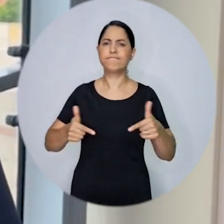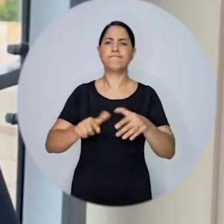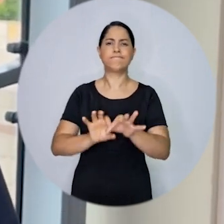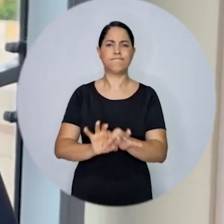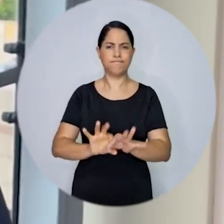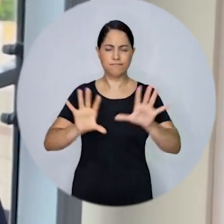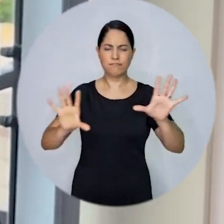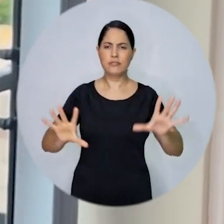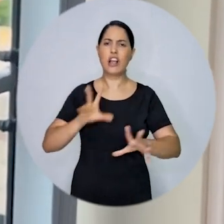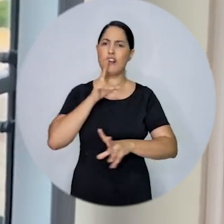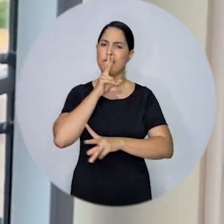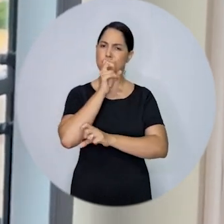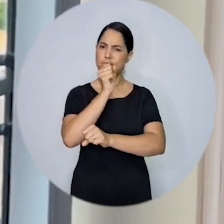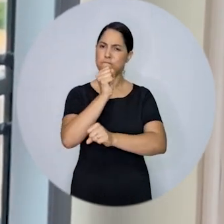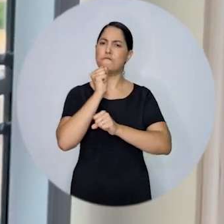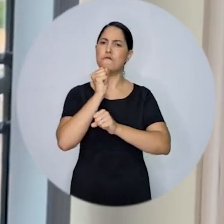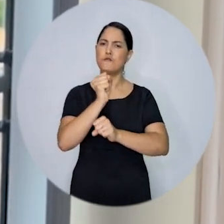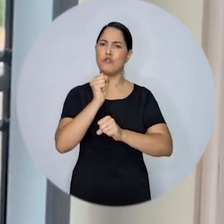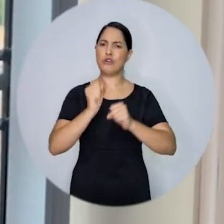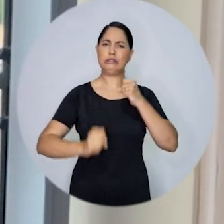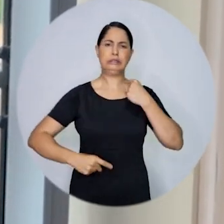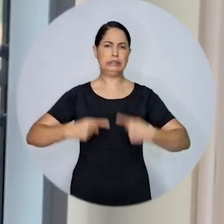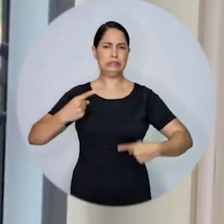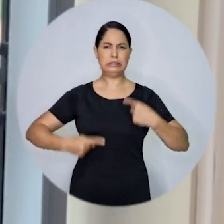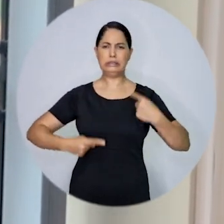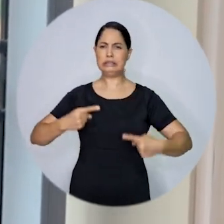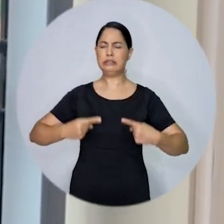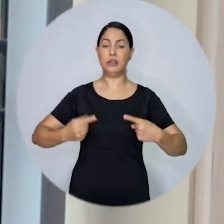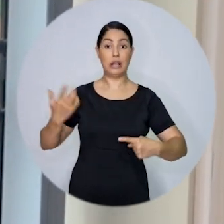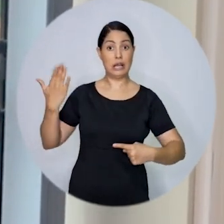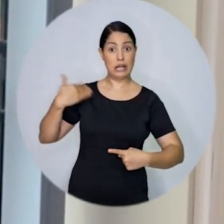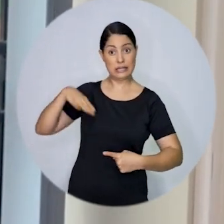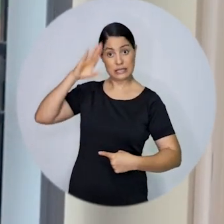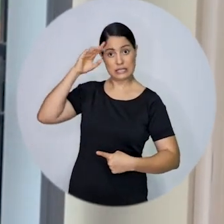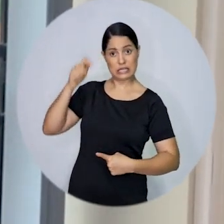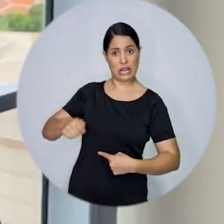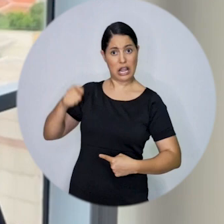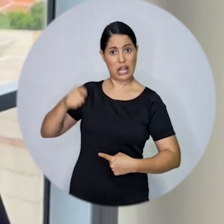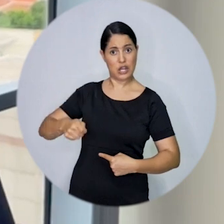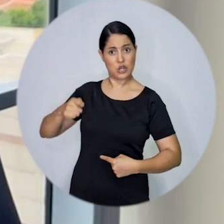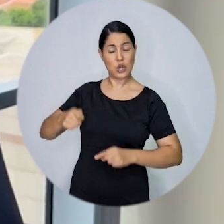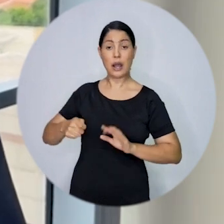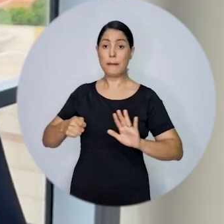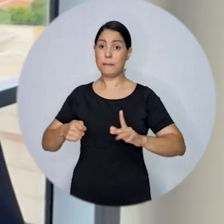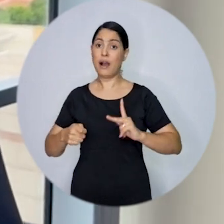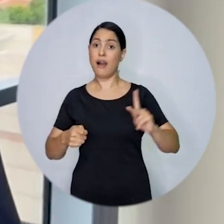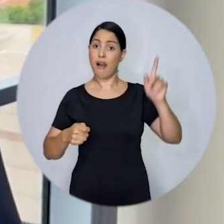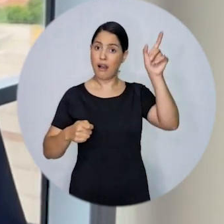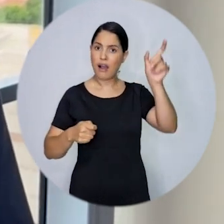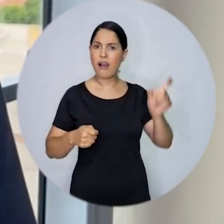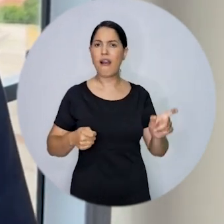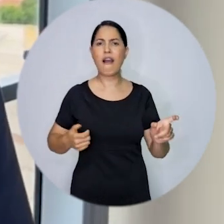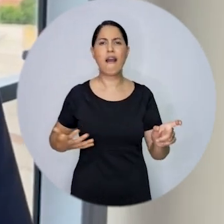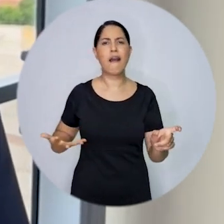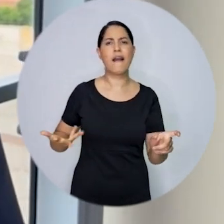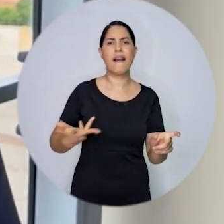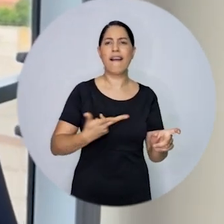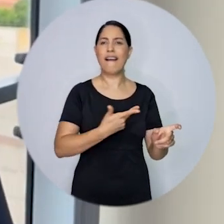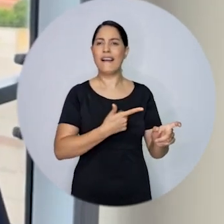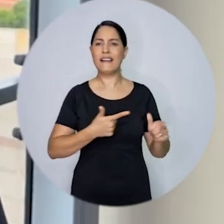forças, das liberdades, o debate feito após a dura noite da ditadura. Ele tem a autoridade de ser um